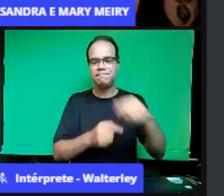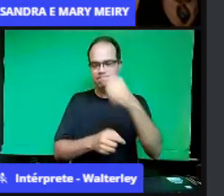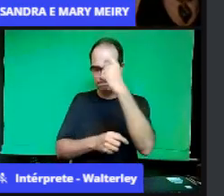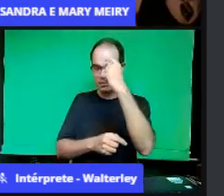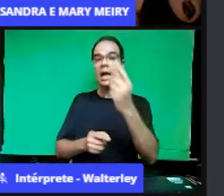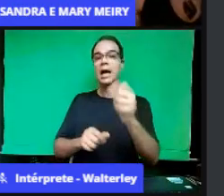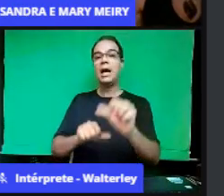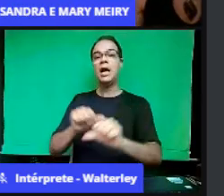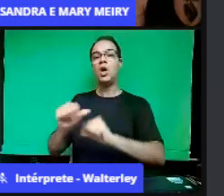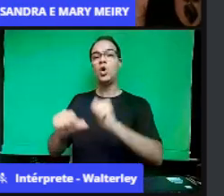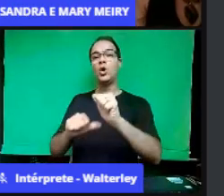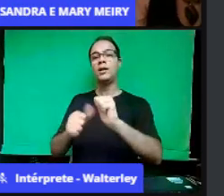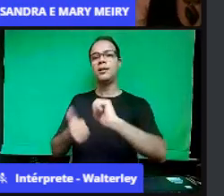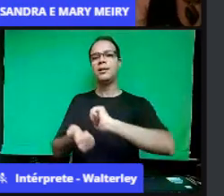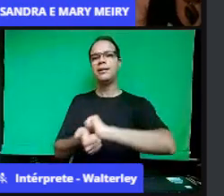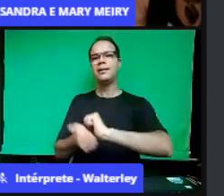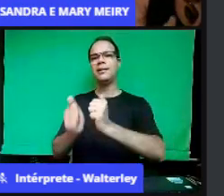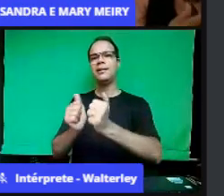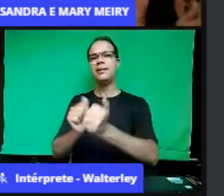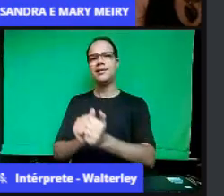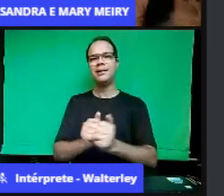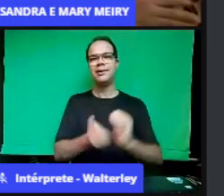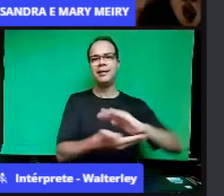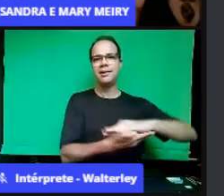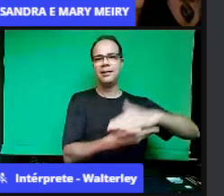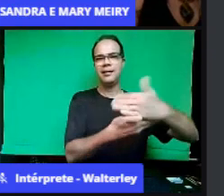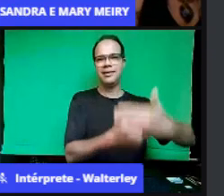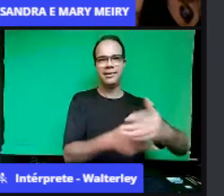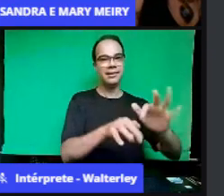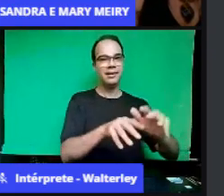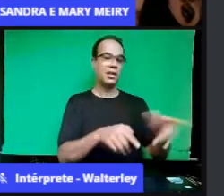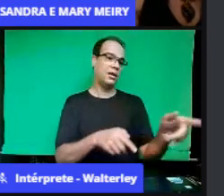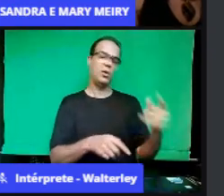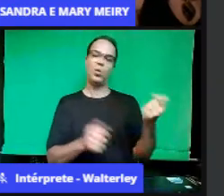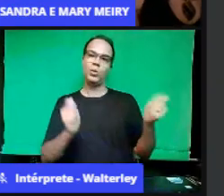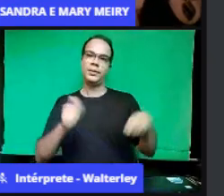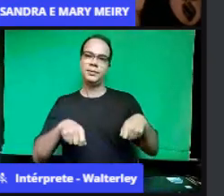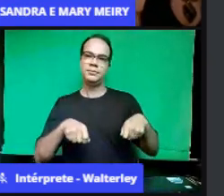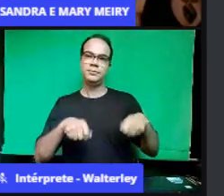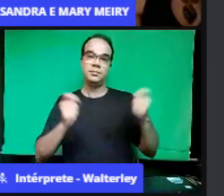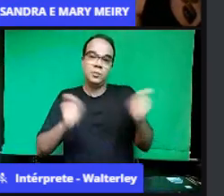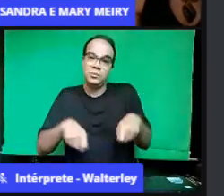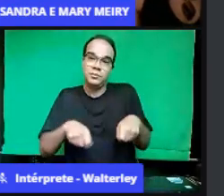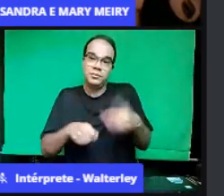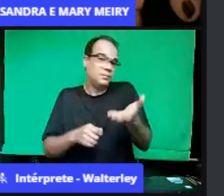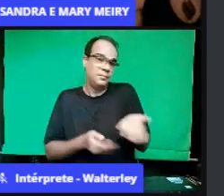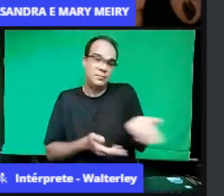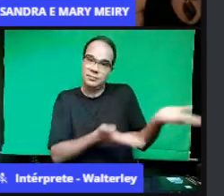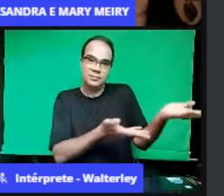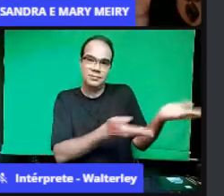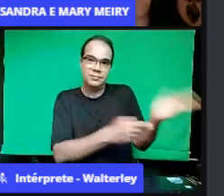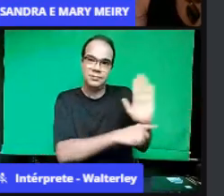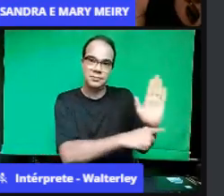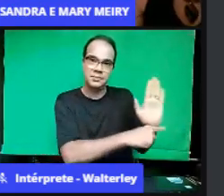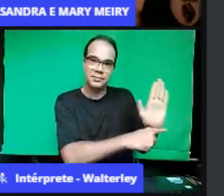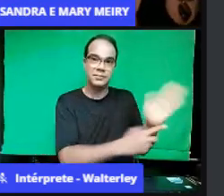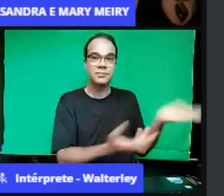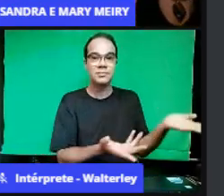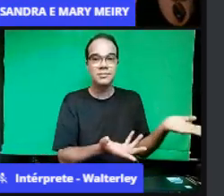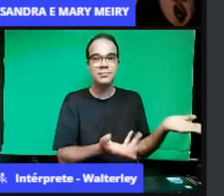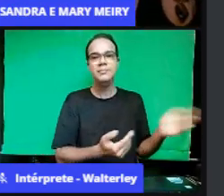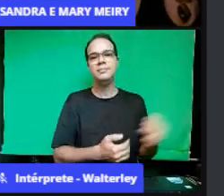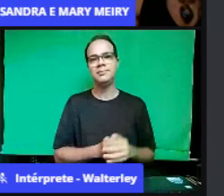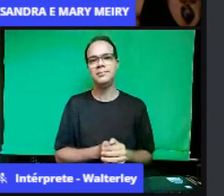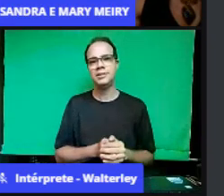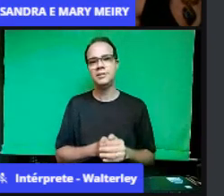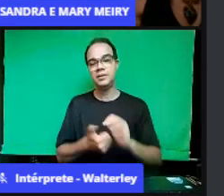falo de adequação, eu falo de adequação de situações para o desenvolvimento. Quando eu falo de adaptação, é a adaptação de